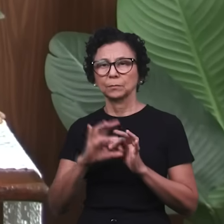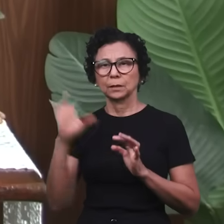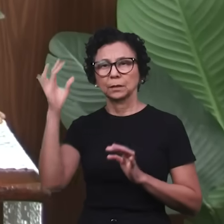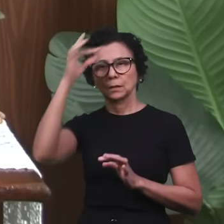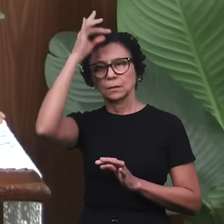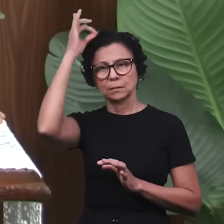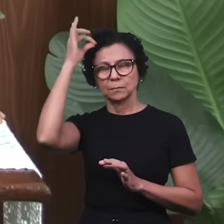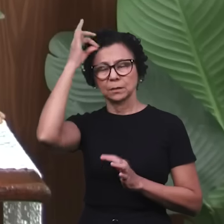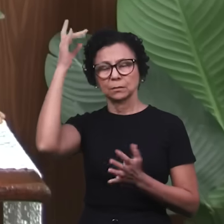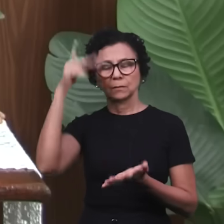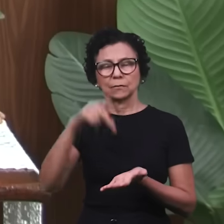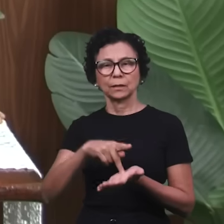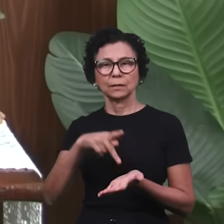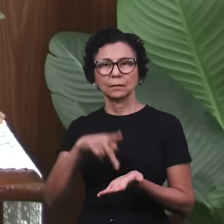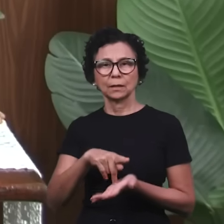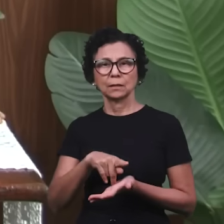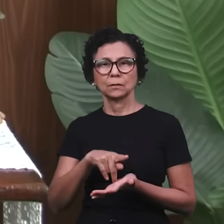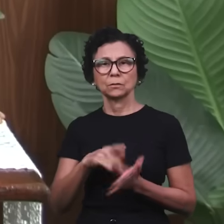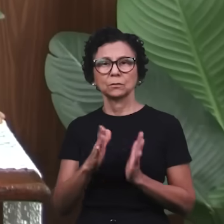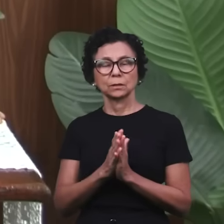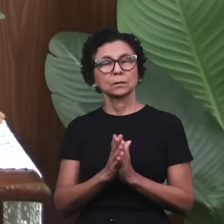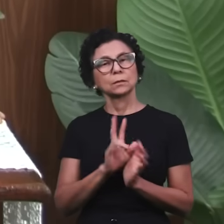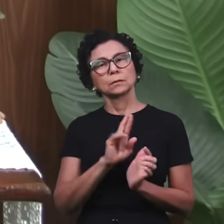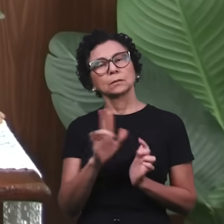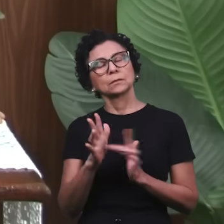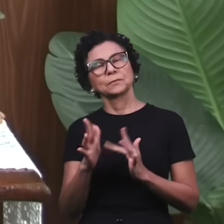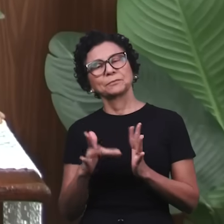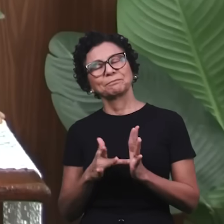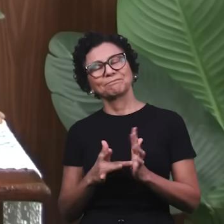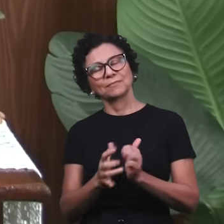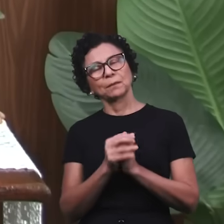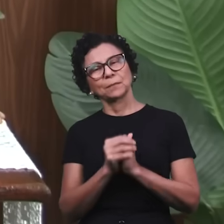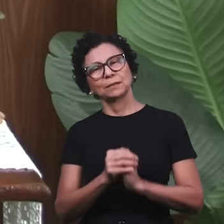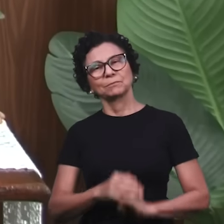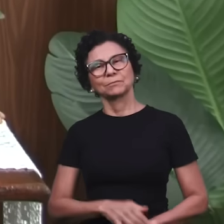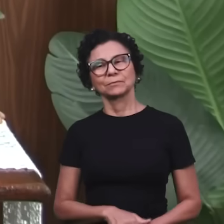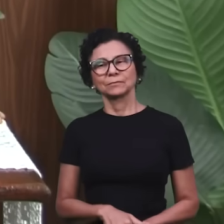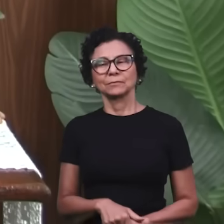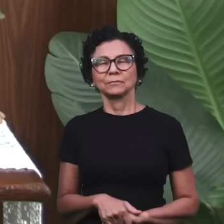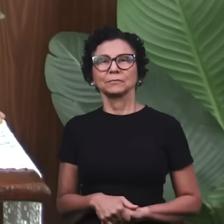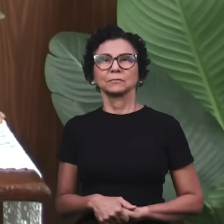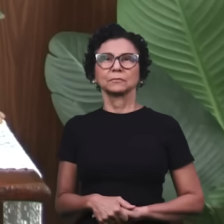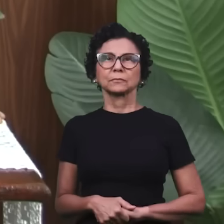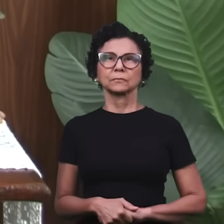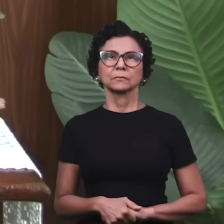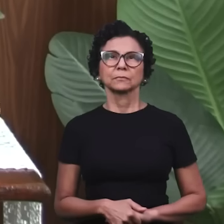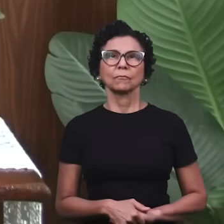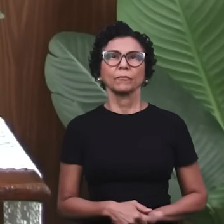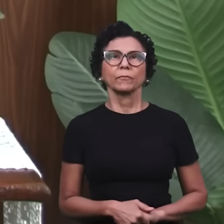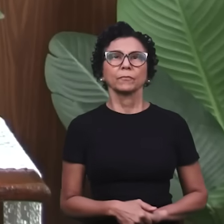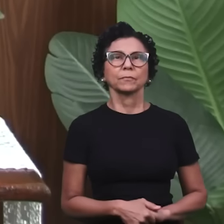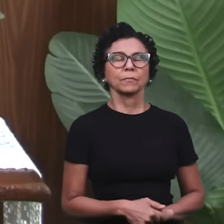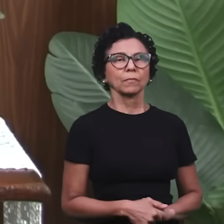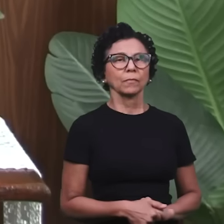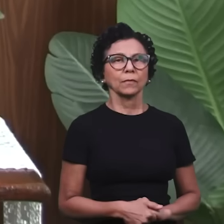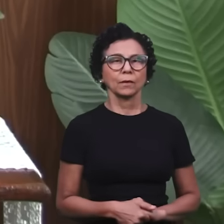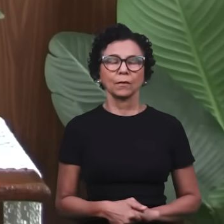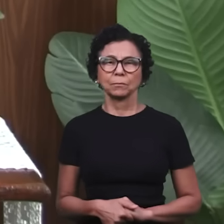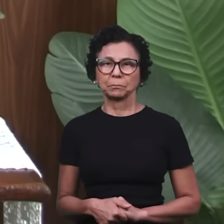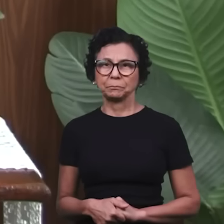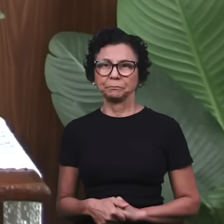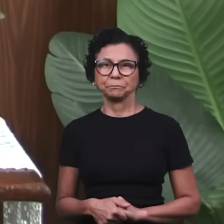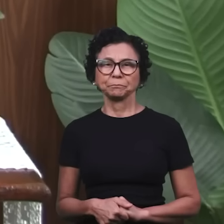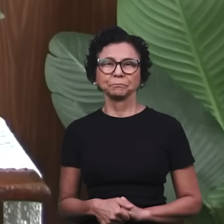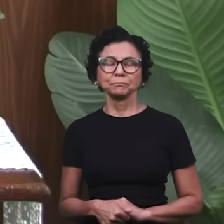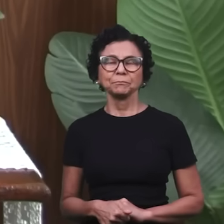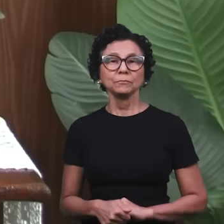clamor, pois nós oramos em nome do Senhor Jesus. Amém, Senhor. Amém. Se você se ajoelhou, você pode estar